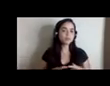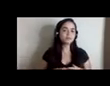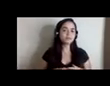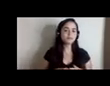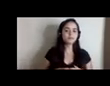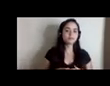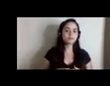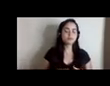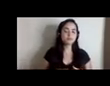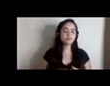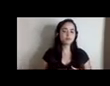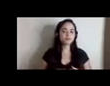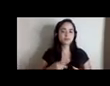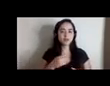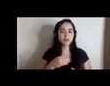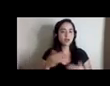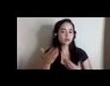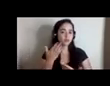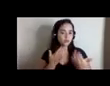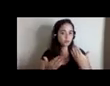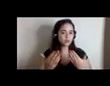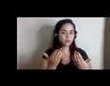onde eu diria que a colaboração